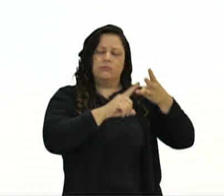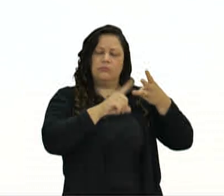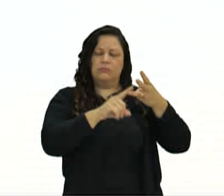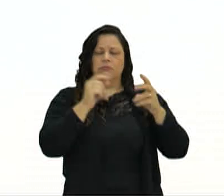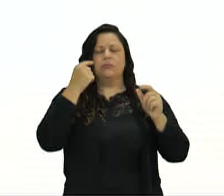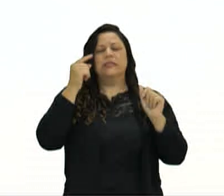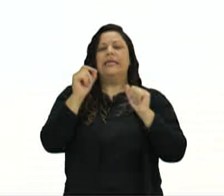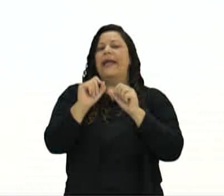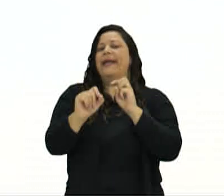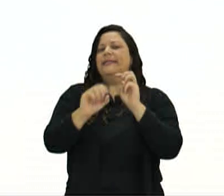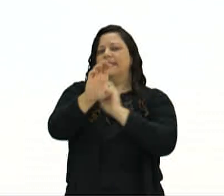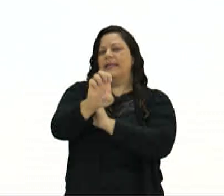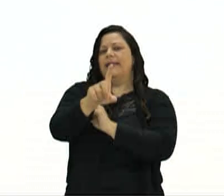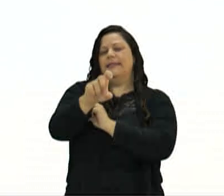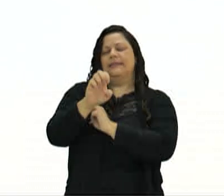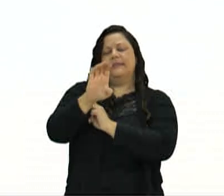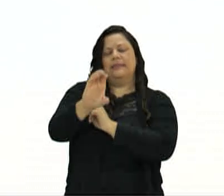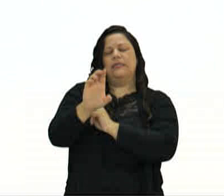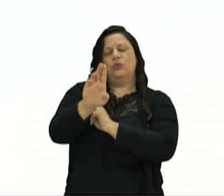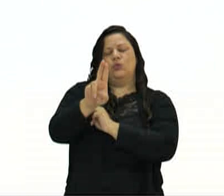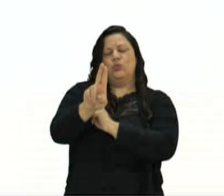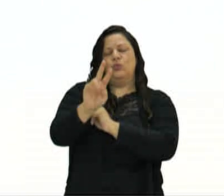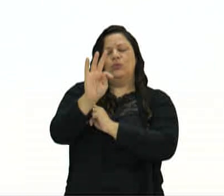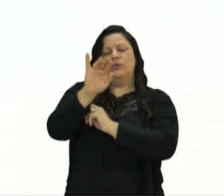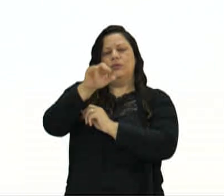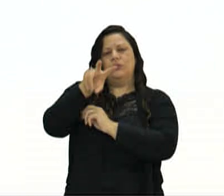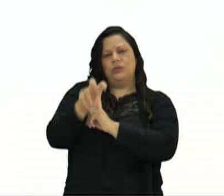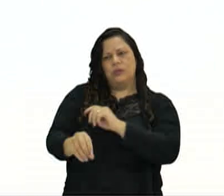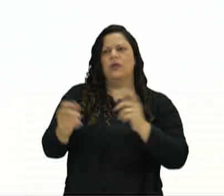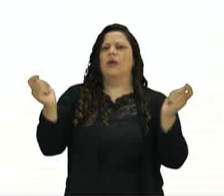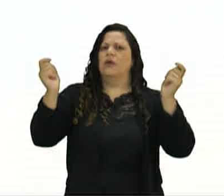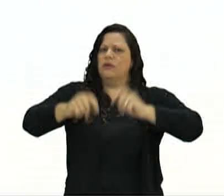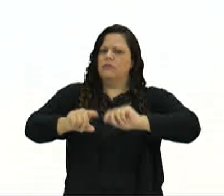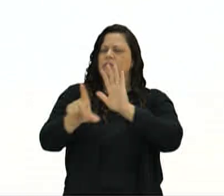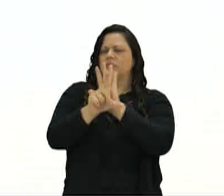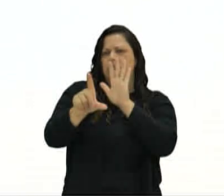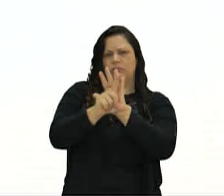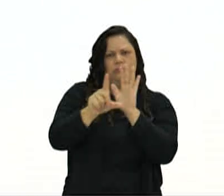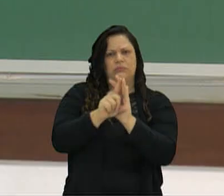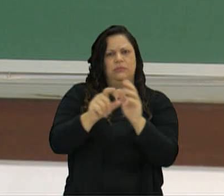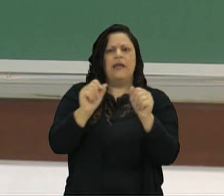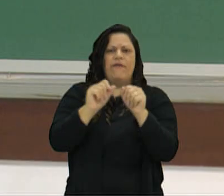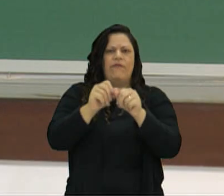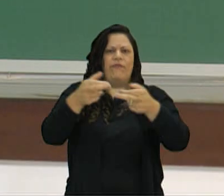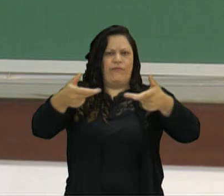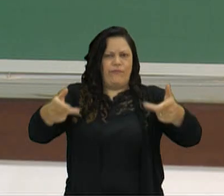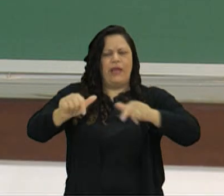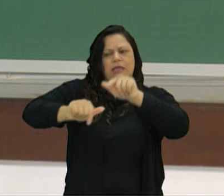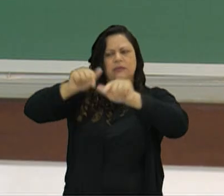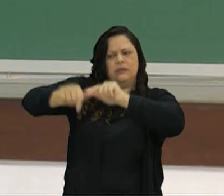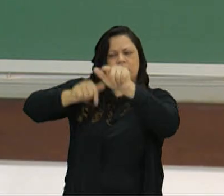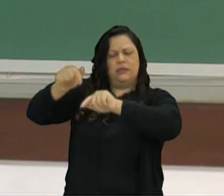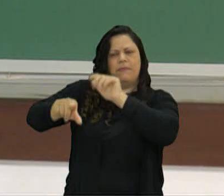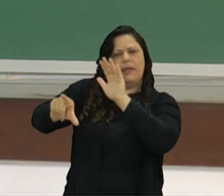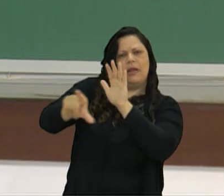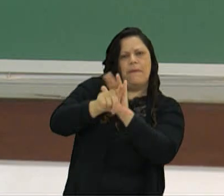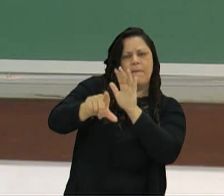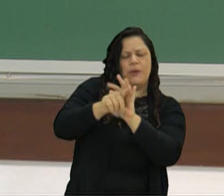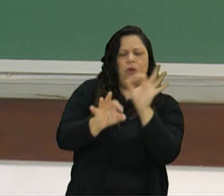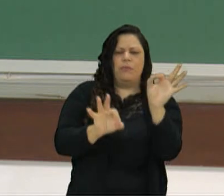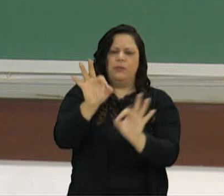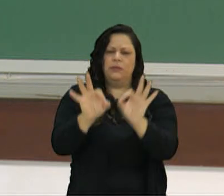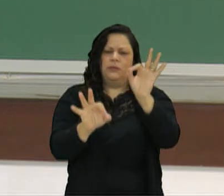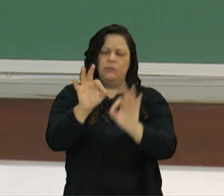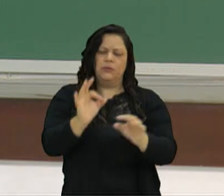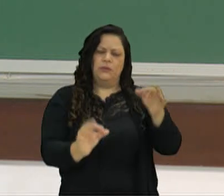executa e implementa normas e decisões, ou seja, as leis elaboradas pelo legislativo. Então, cada